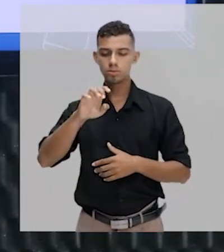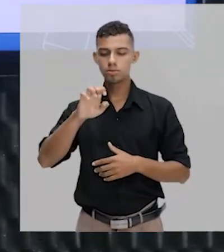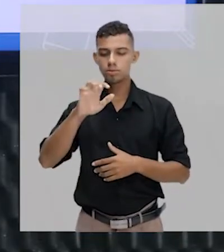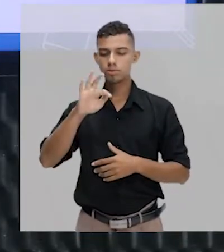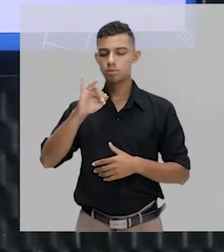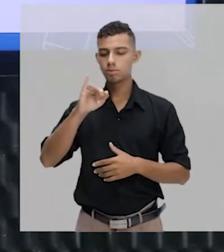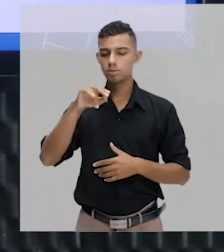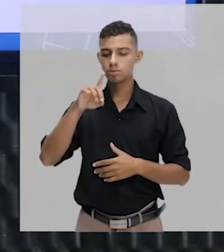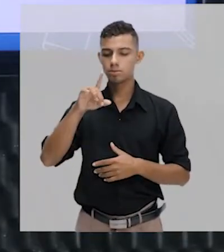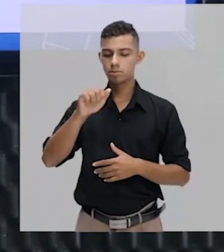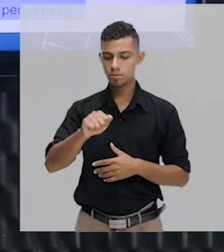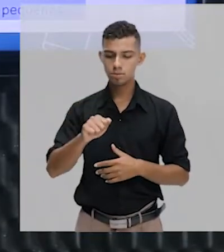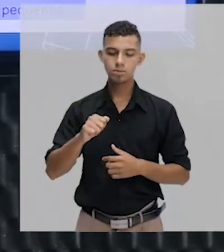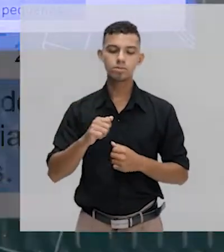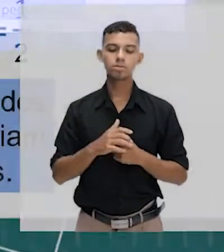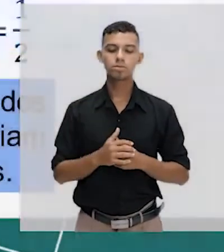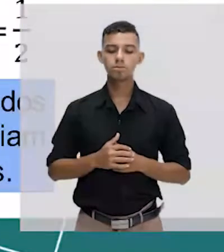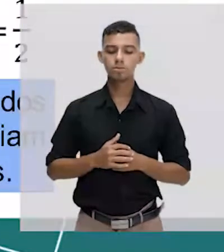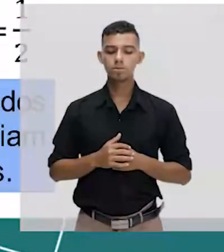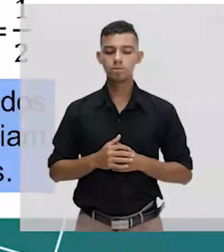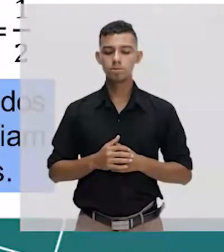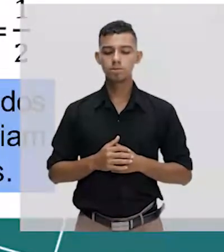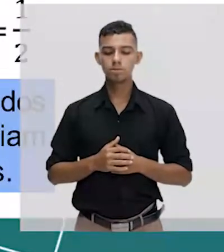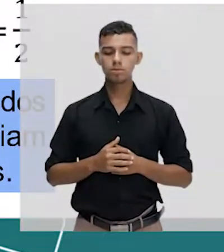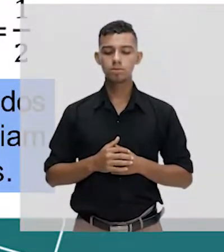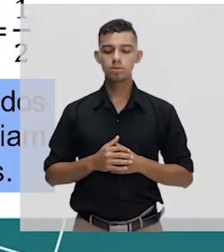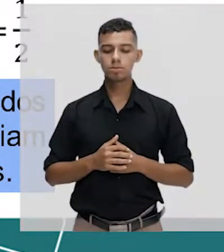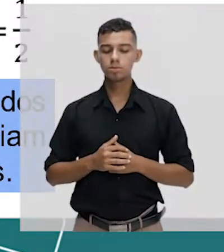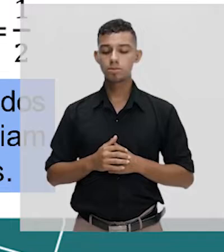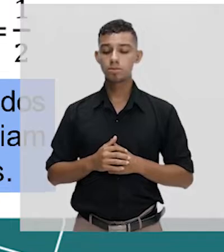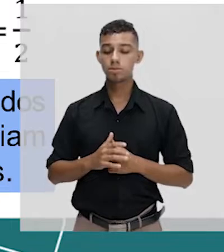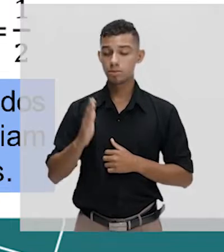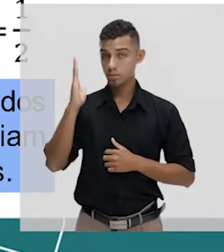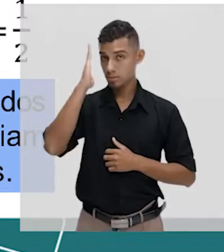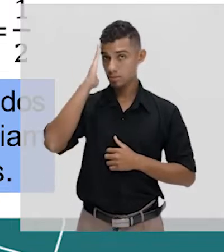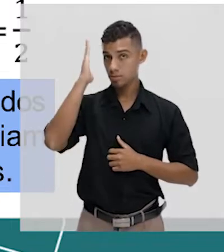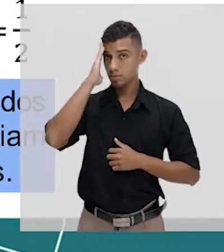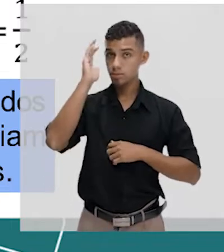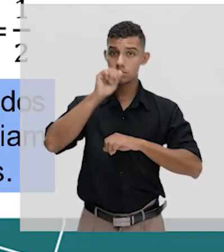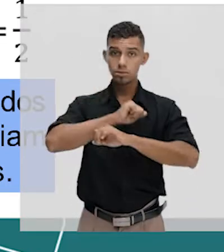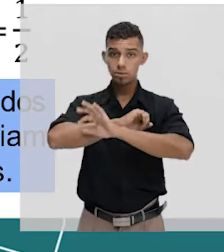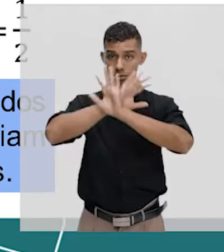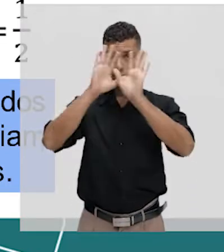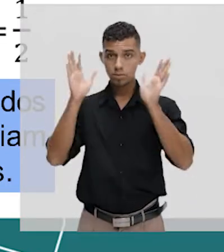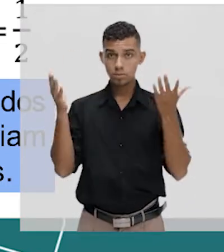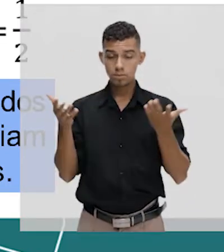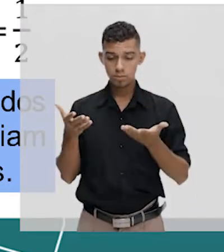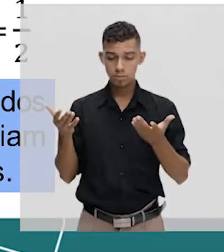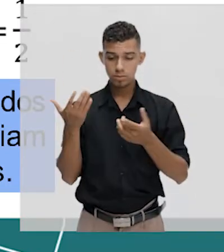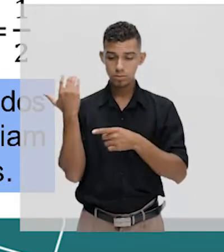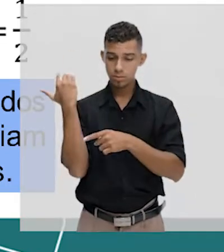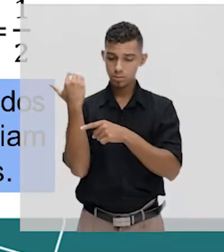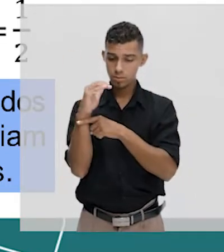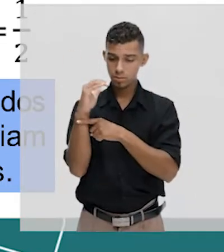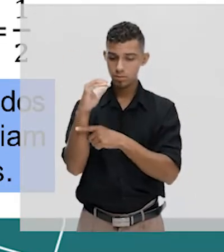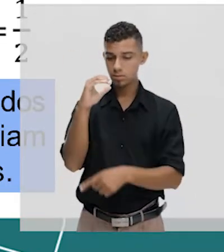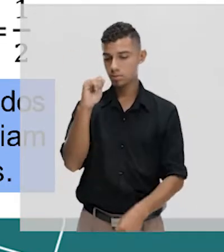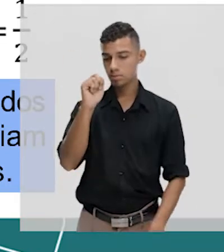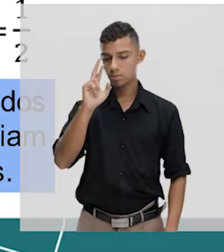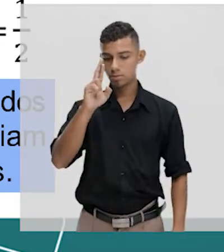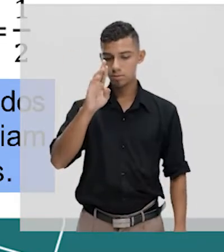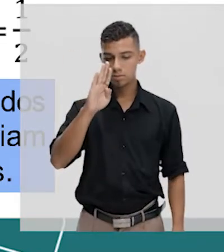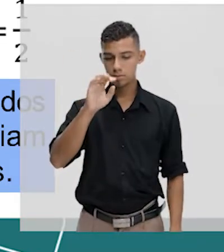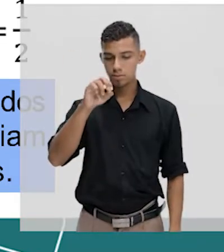2, 3 e assim por diante. Então vamos entender aqui, turma, ó, carbono e